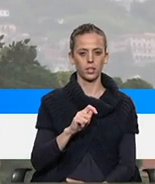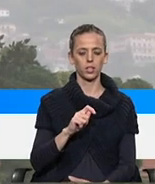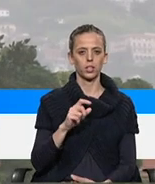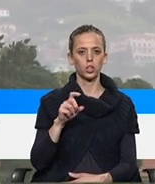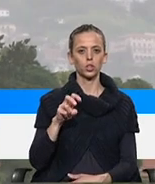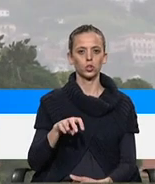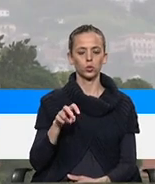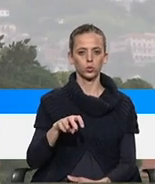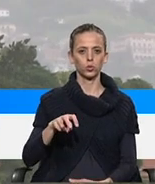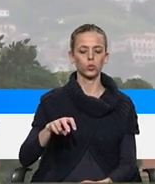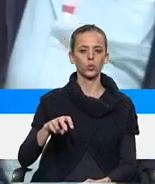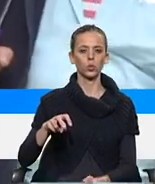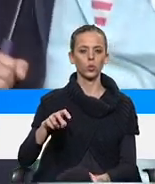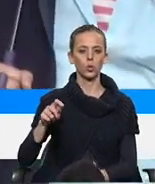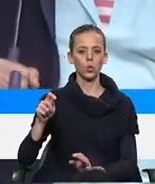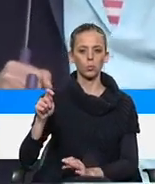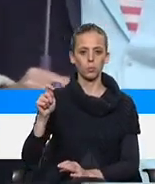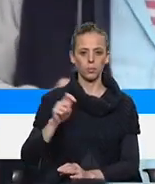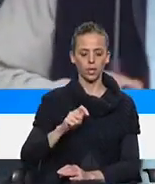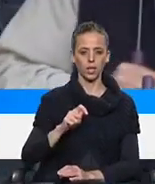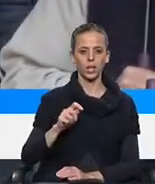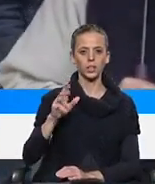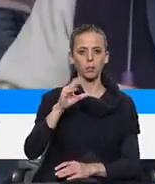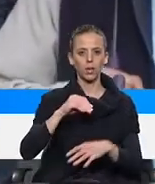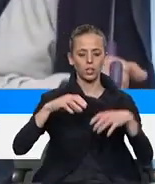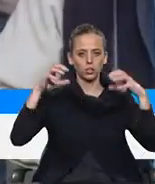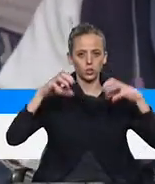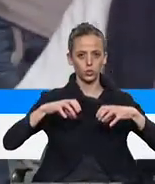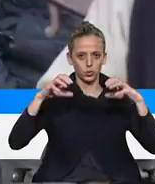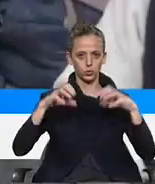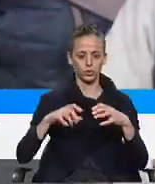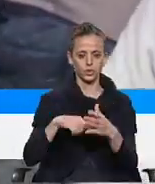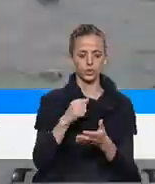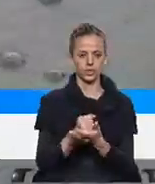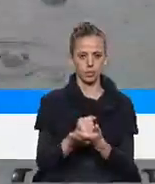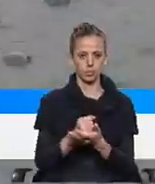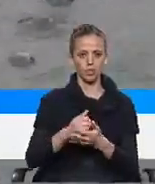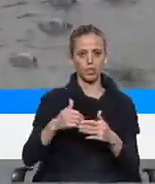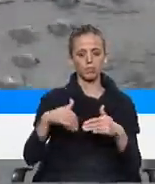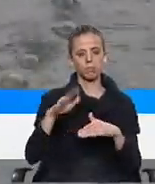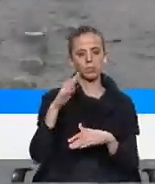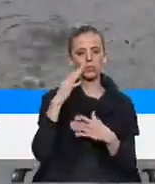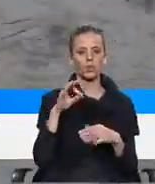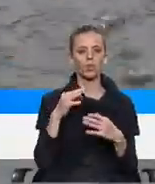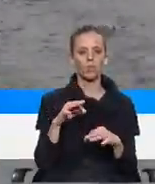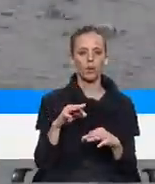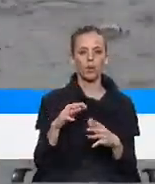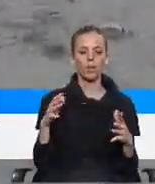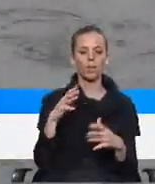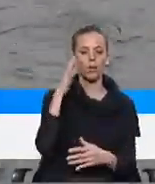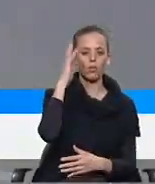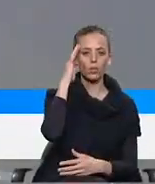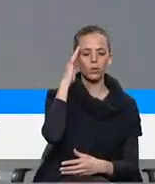junho foi o mês com mais precipitação desde sempre, portanto acima do normal. O maior valor